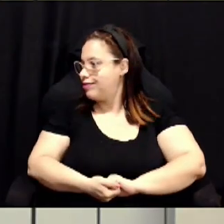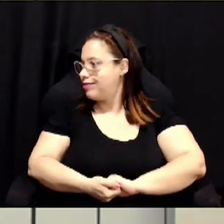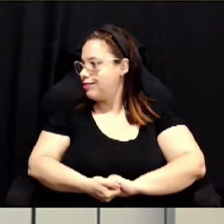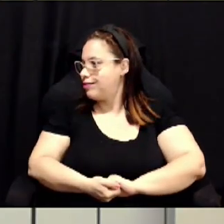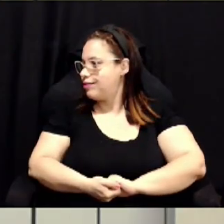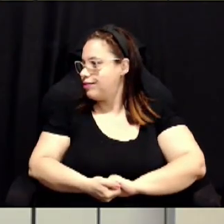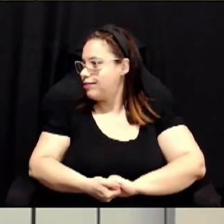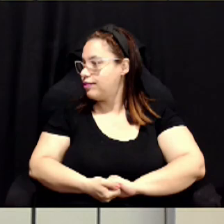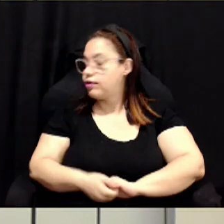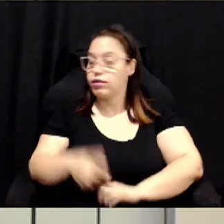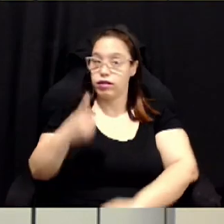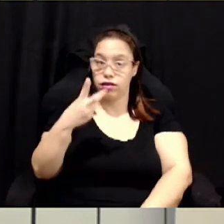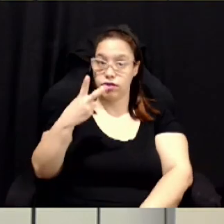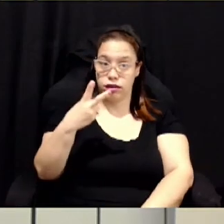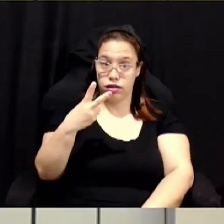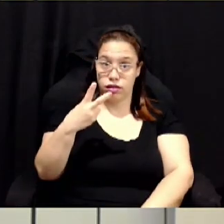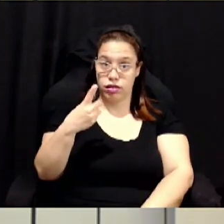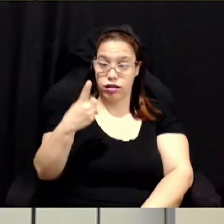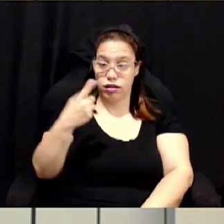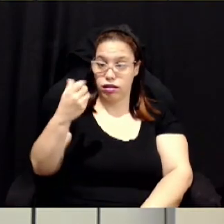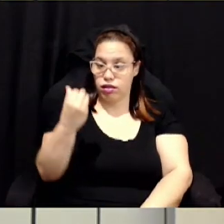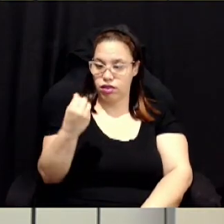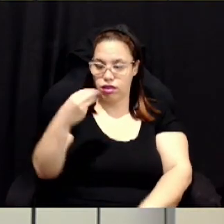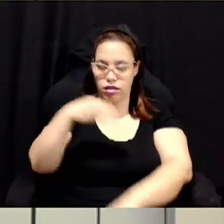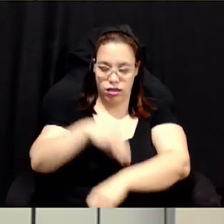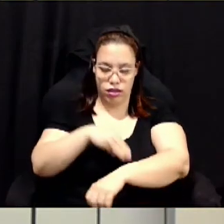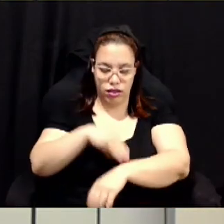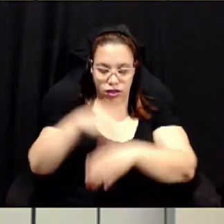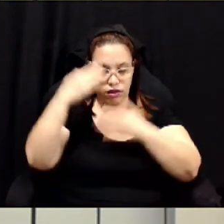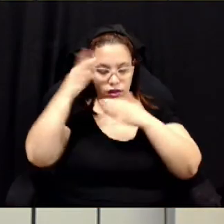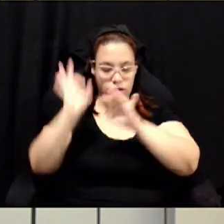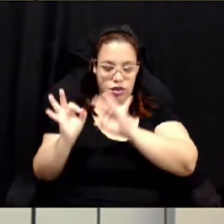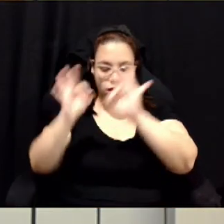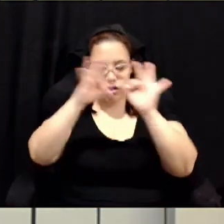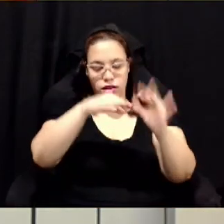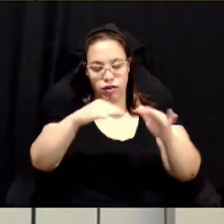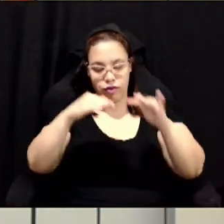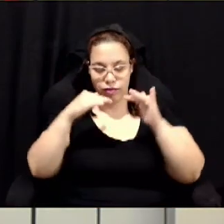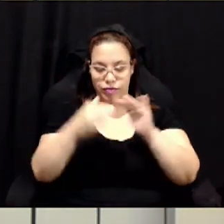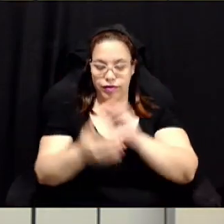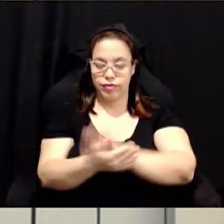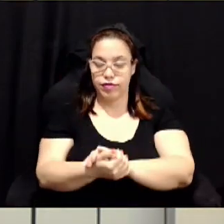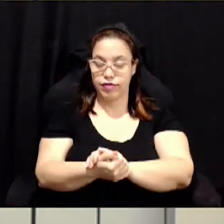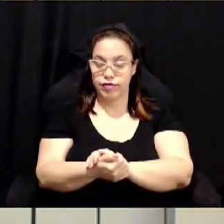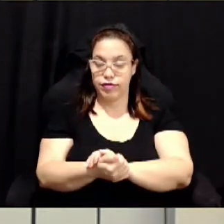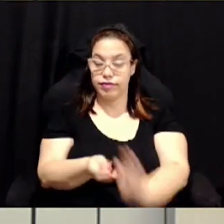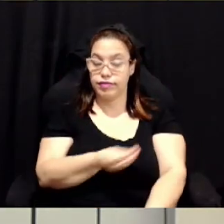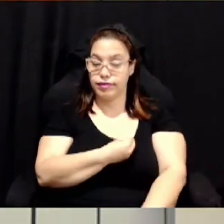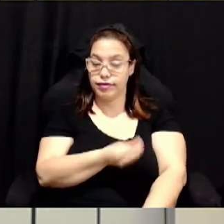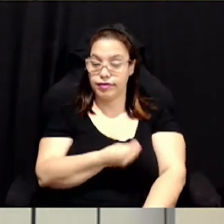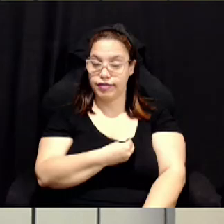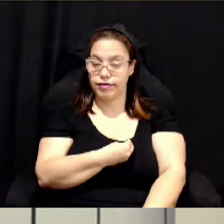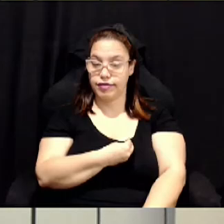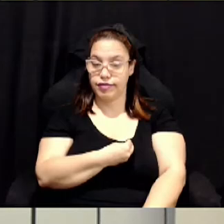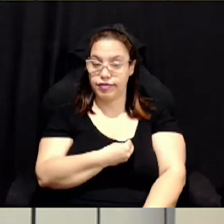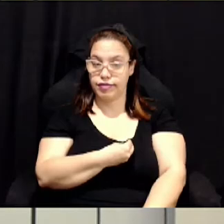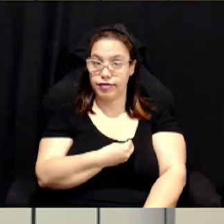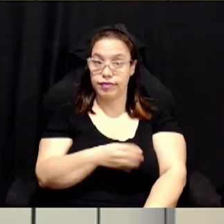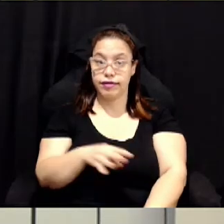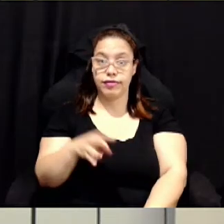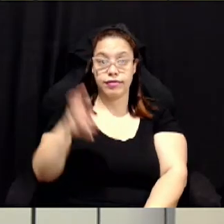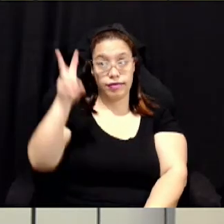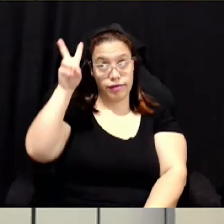12:00 mais 16 minutos. Muito obrigado pela sua companhia, pela sua audiência. Estamos ao vivo nesta quinta-feira. A gente segue aqui com as